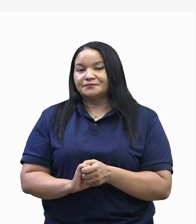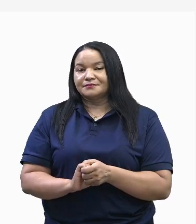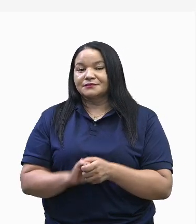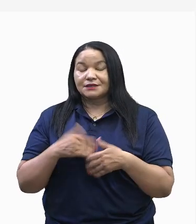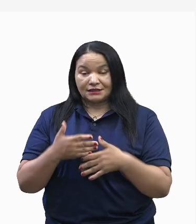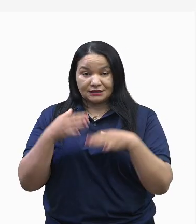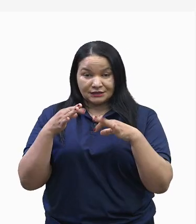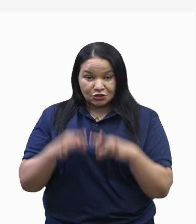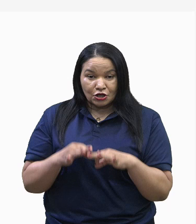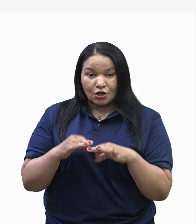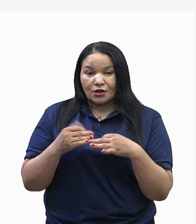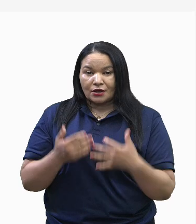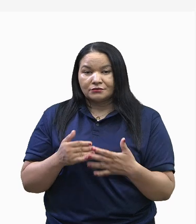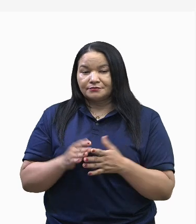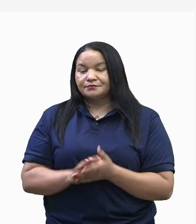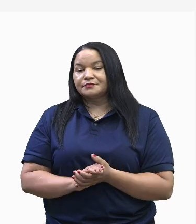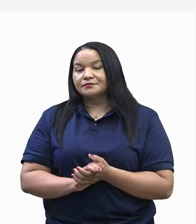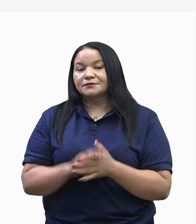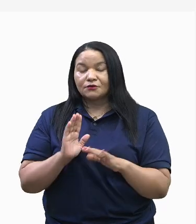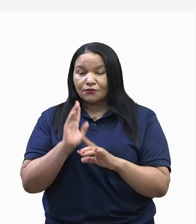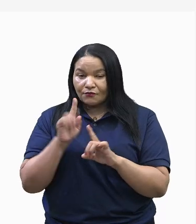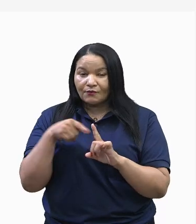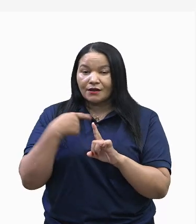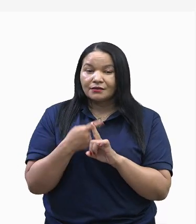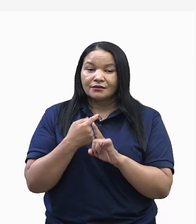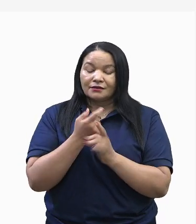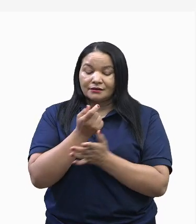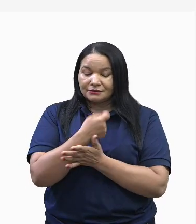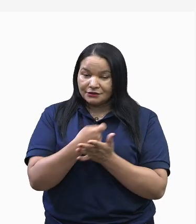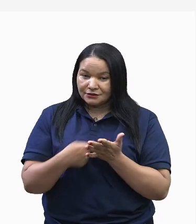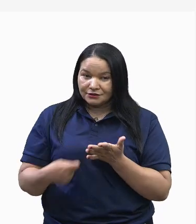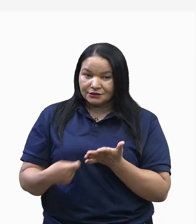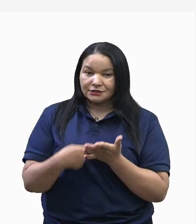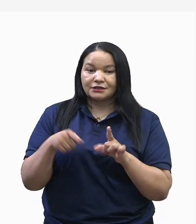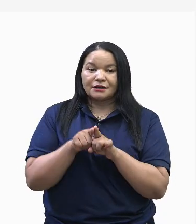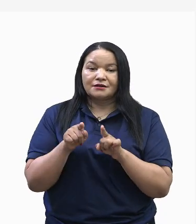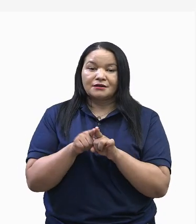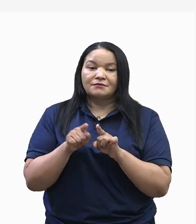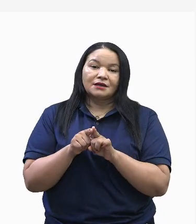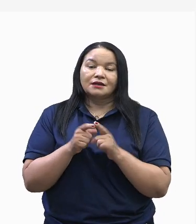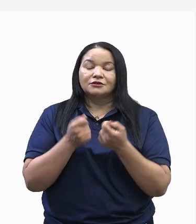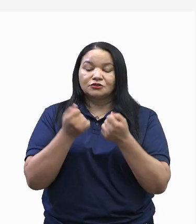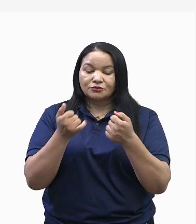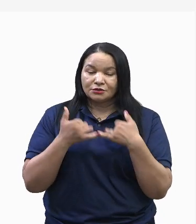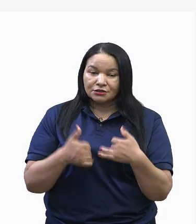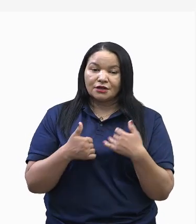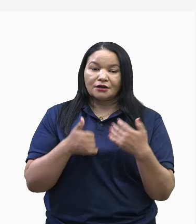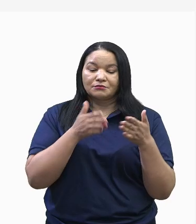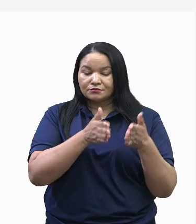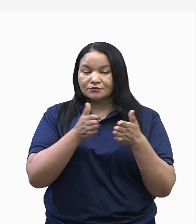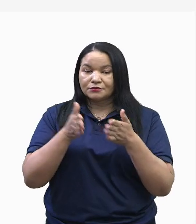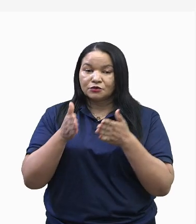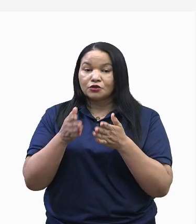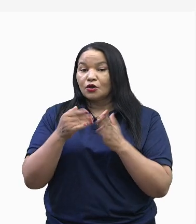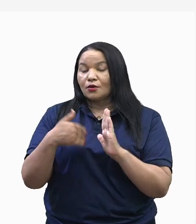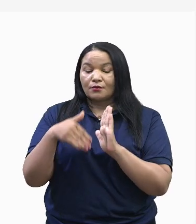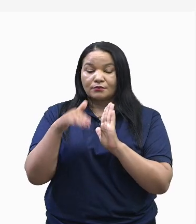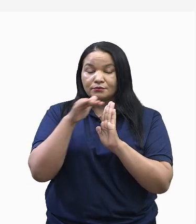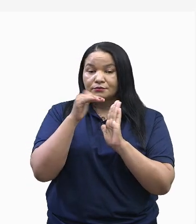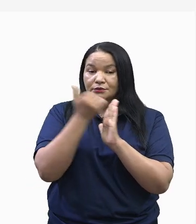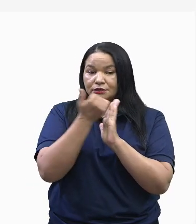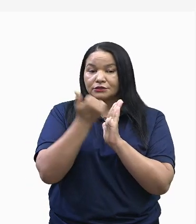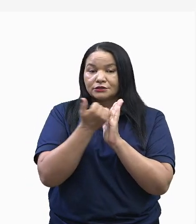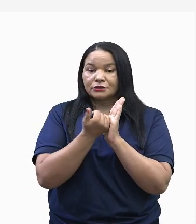turma, além da escrita, nós também pontuamos uma lista de como a